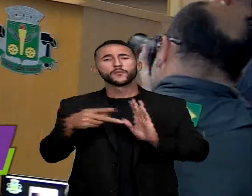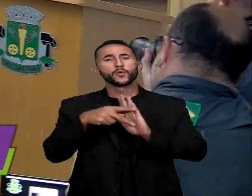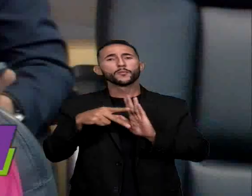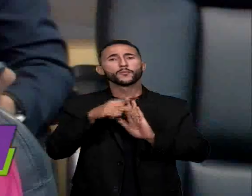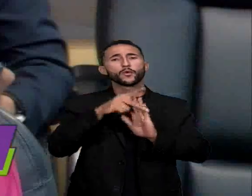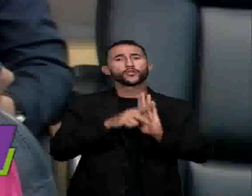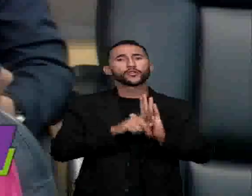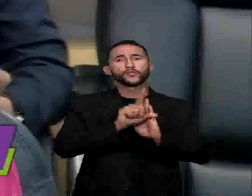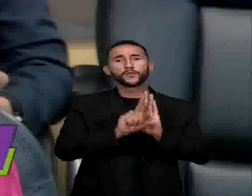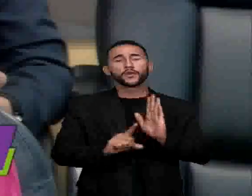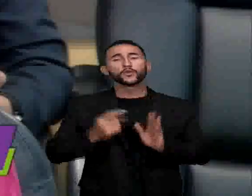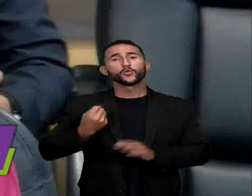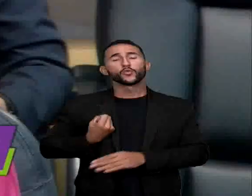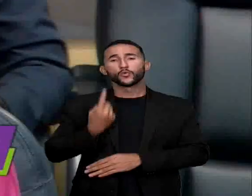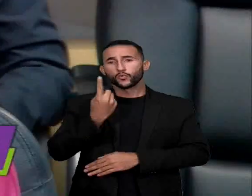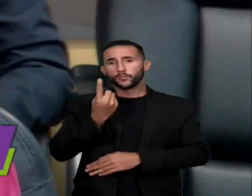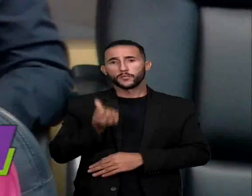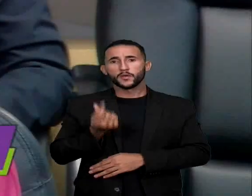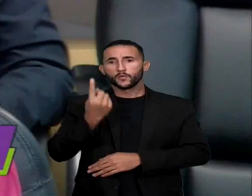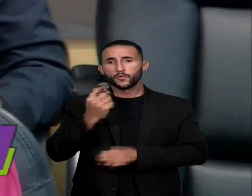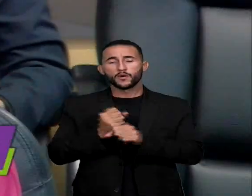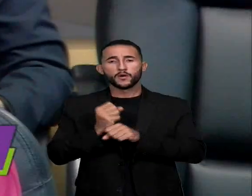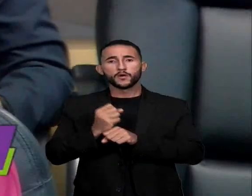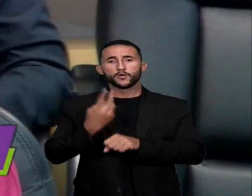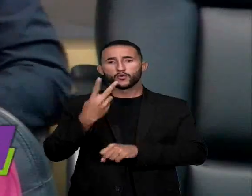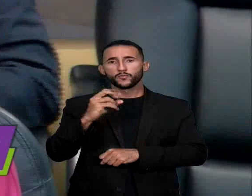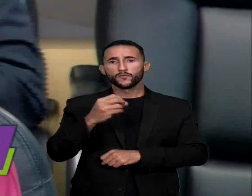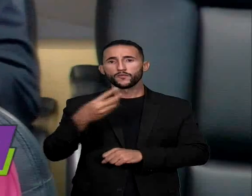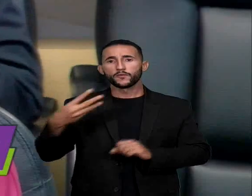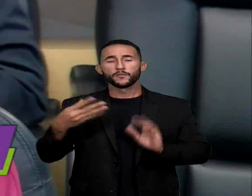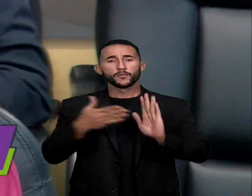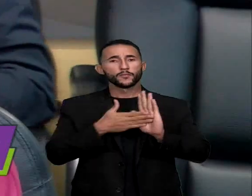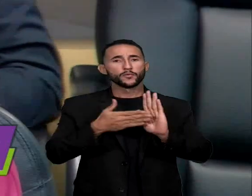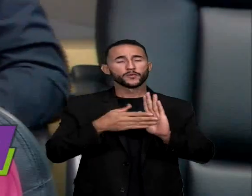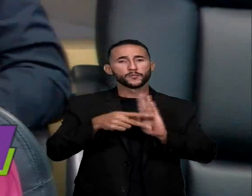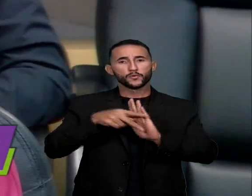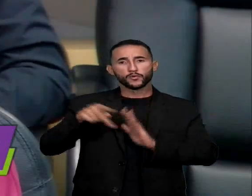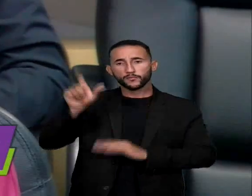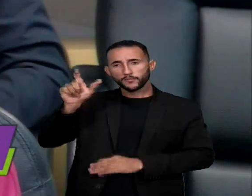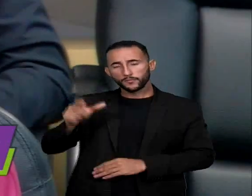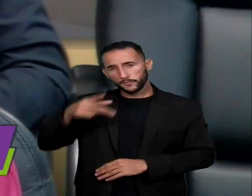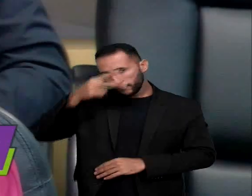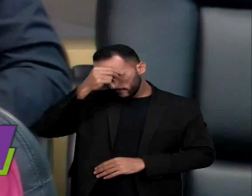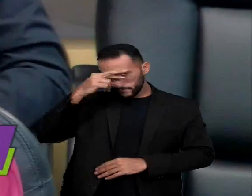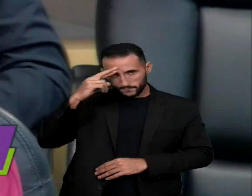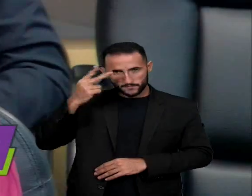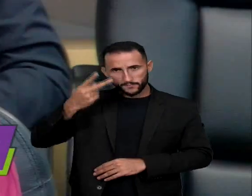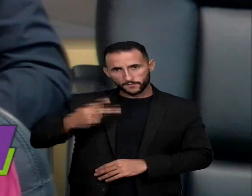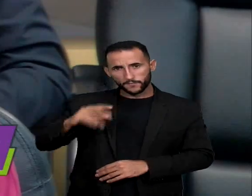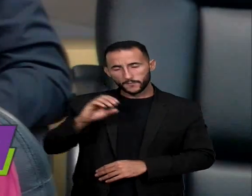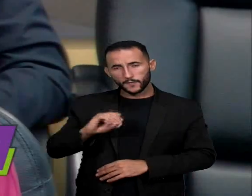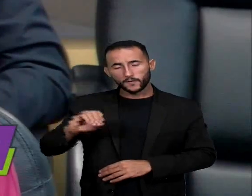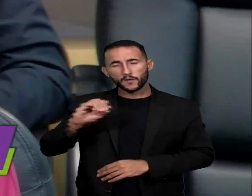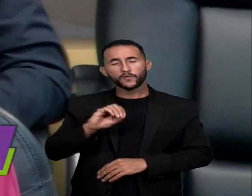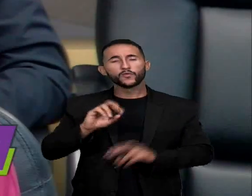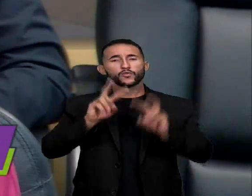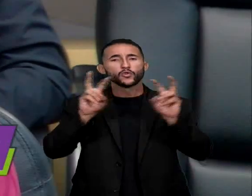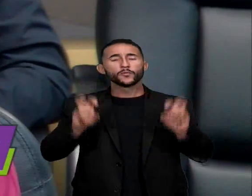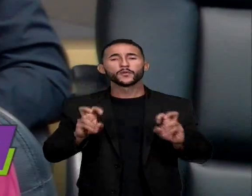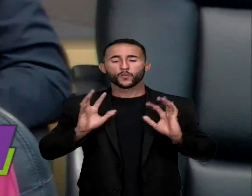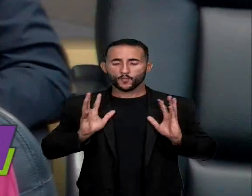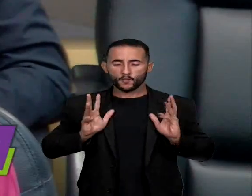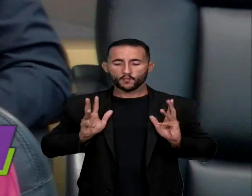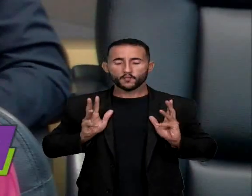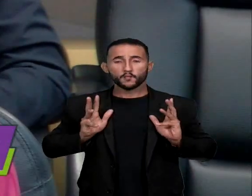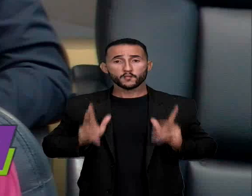lei 161 de 2023 de autoria do prefeito do município de Osasco que dispõe sobre a desafetação e